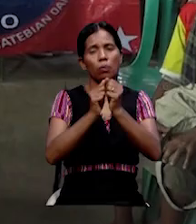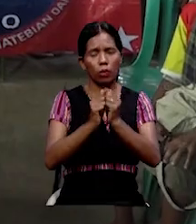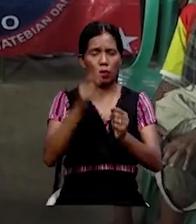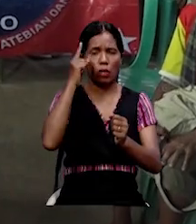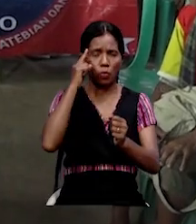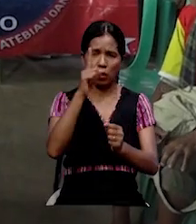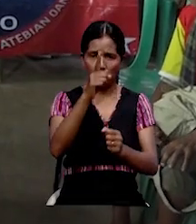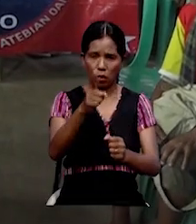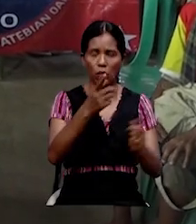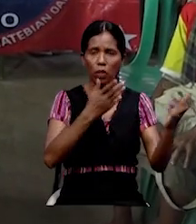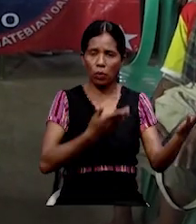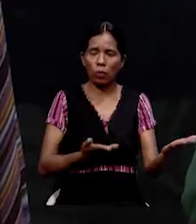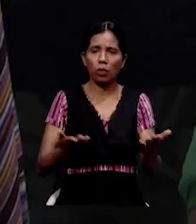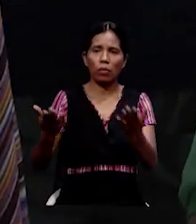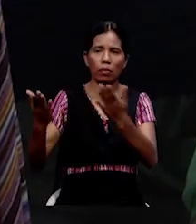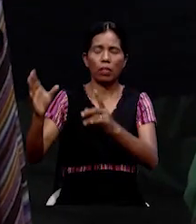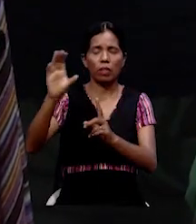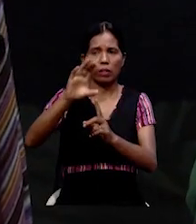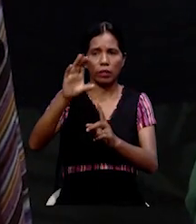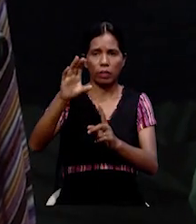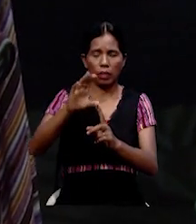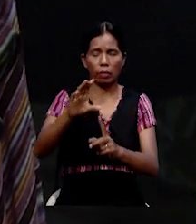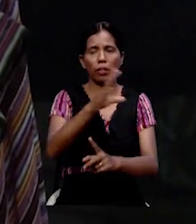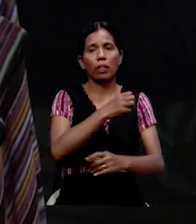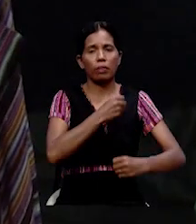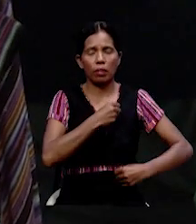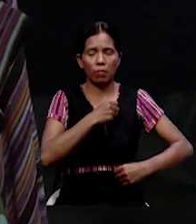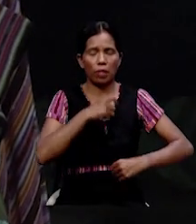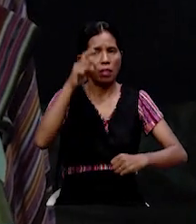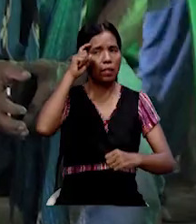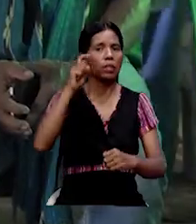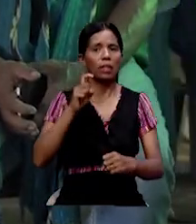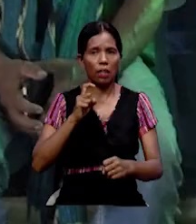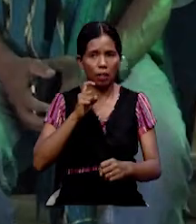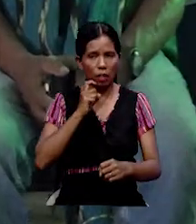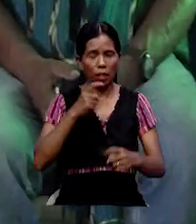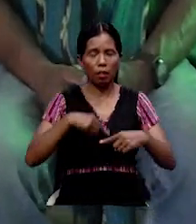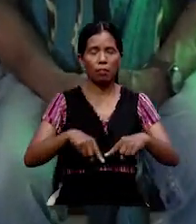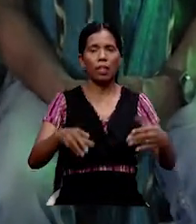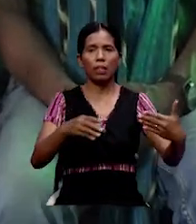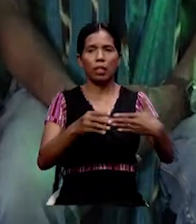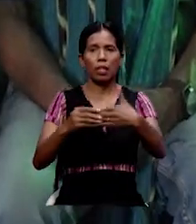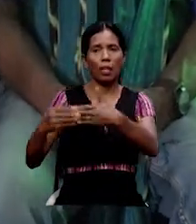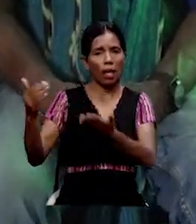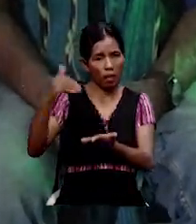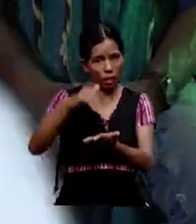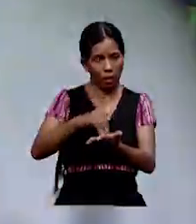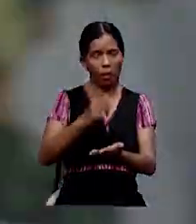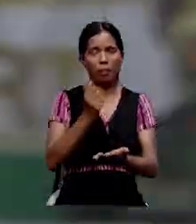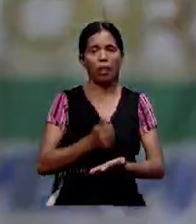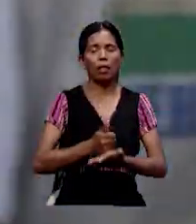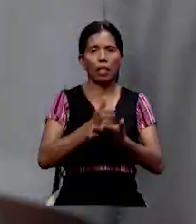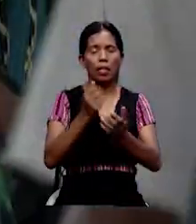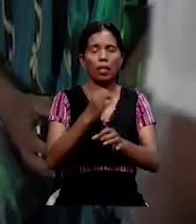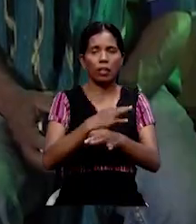idadeit, hoje Lori Fali, comandante em Seife das Falentil, kaira la San Guzmão, ba ukum Fali, nune bele hadia nação no